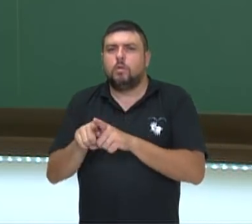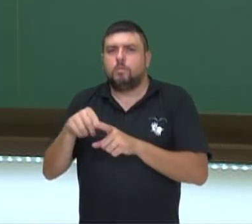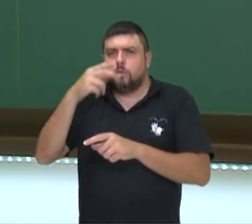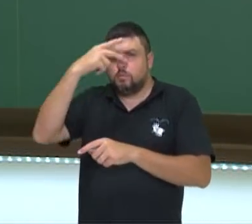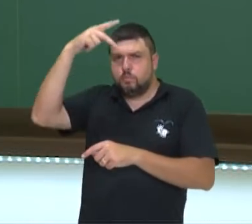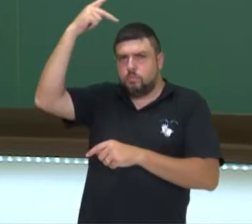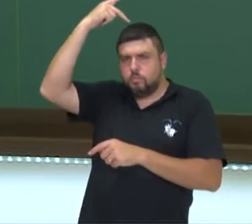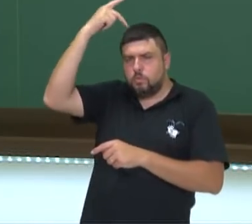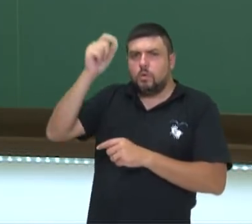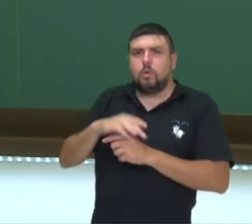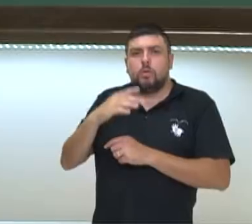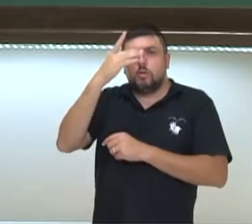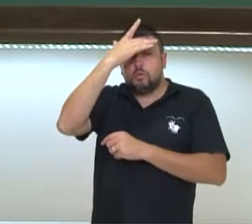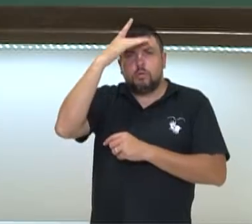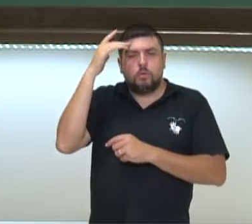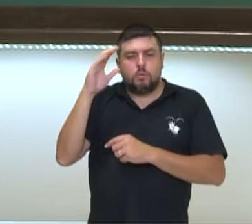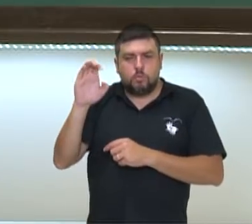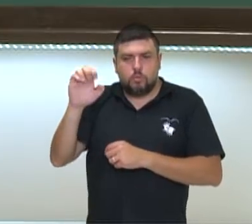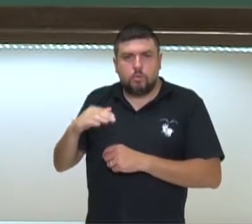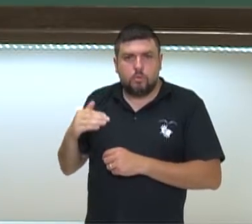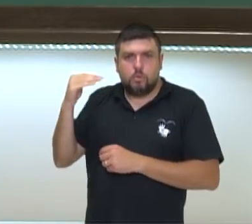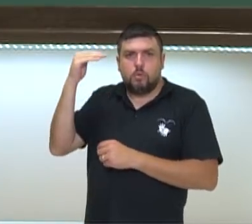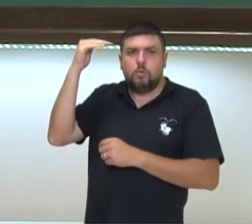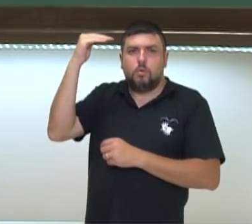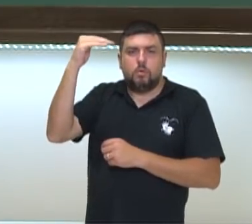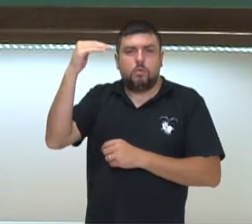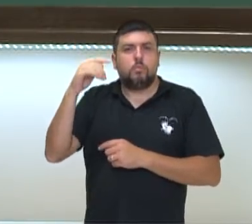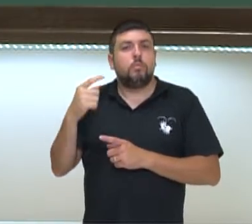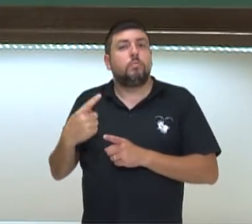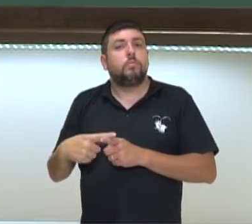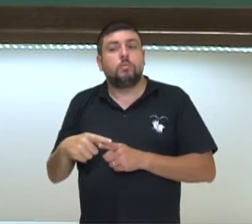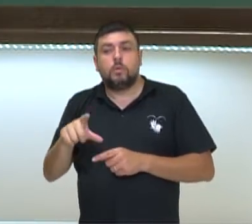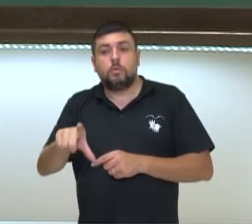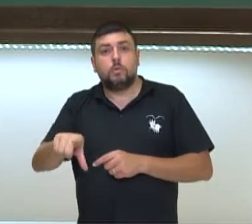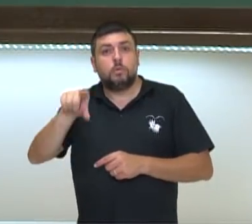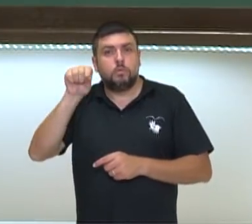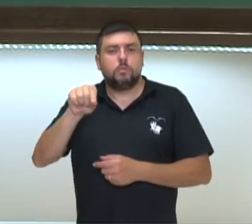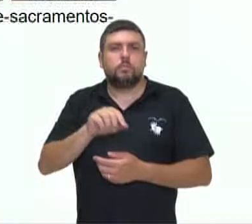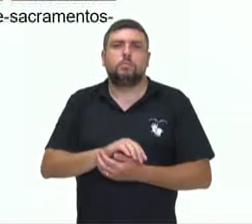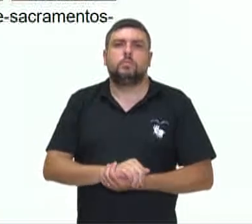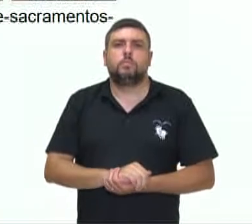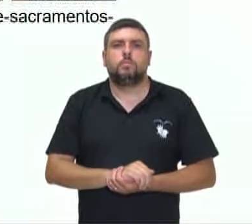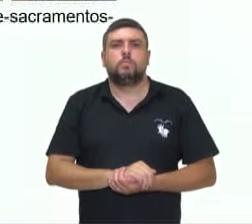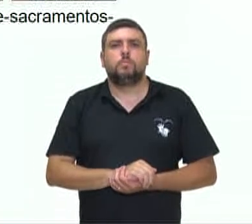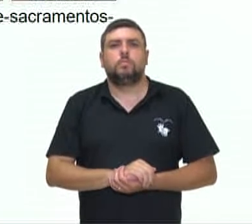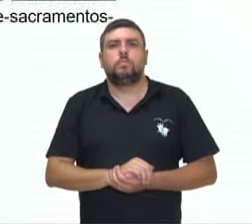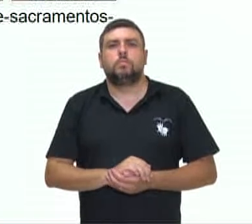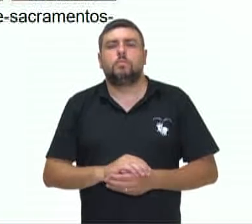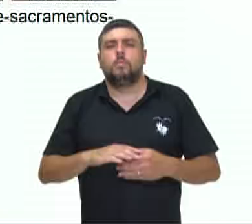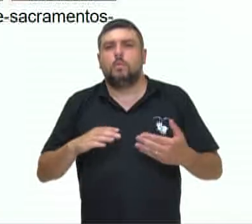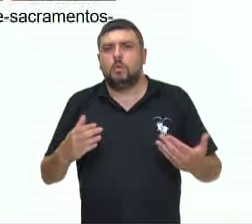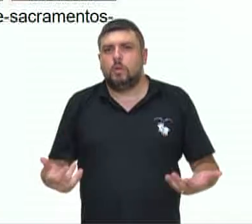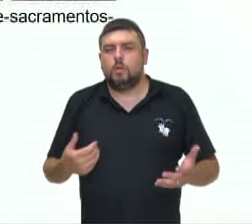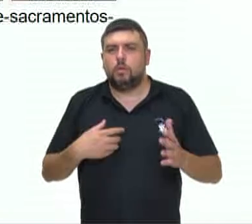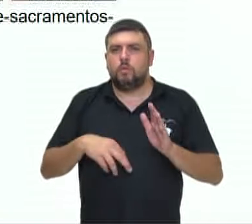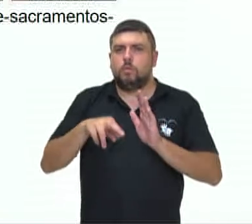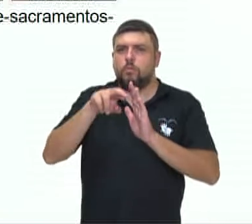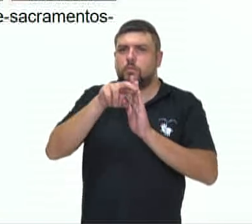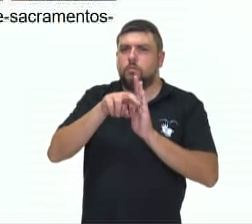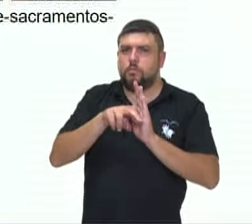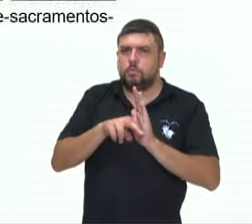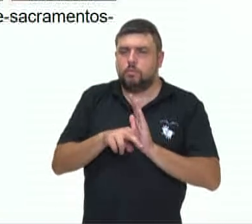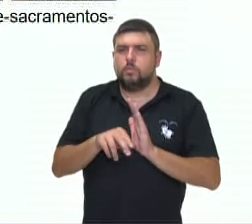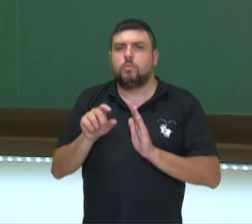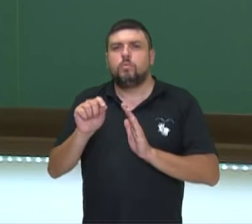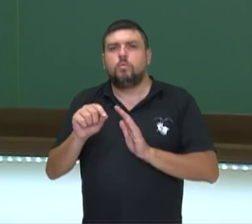a pessoa é batizada adulta, porque é quando ela escolhe. Então, bom, esse ritual repete a ação, o ritual